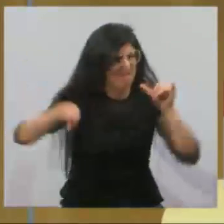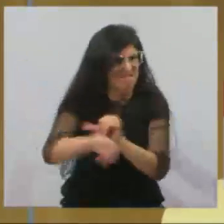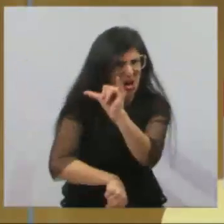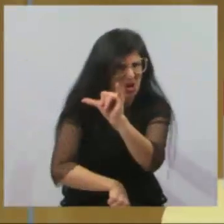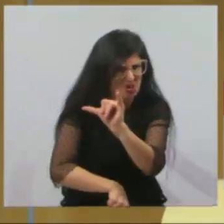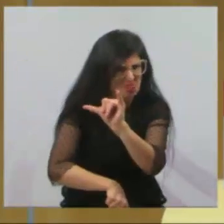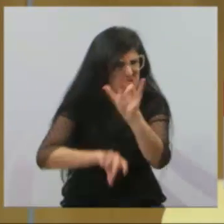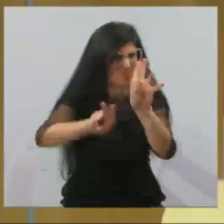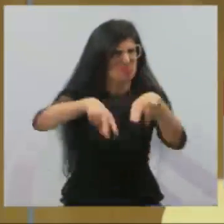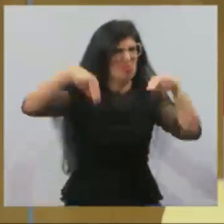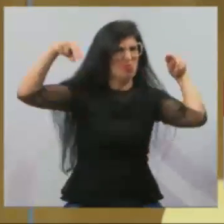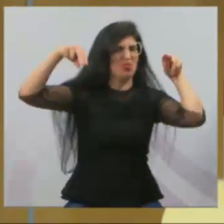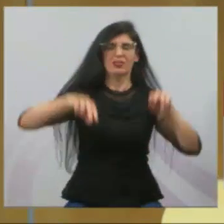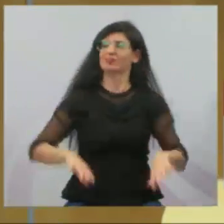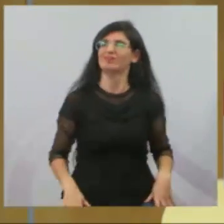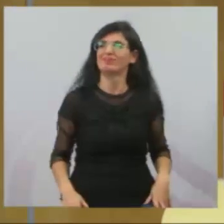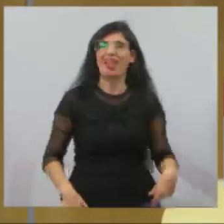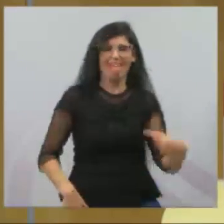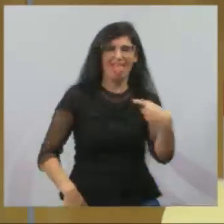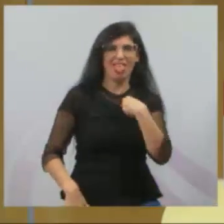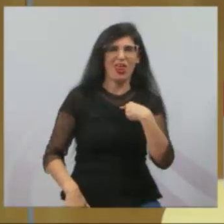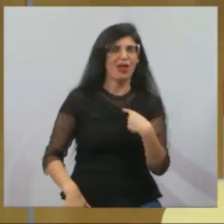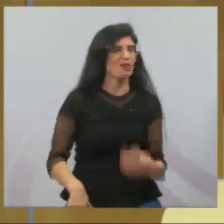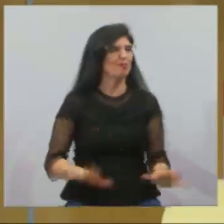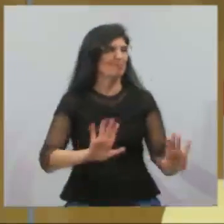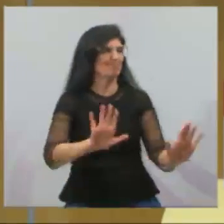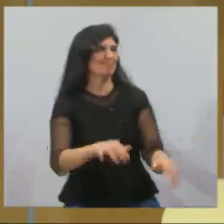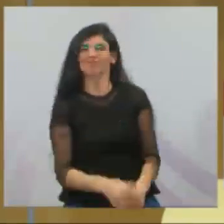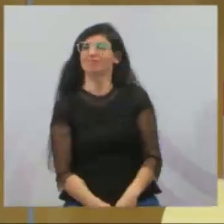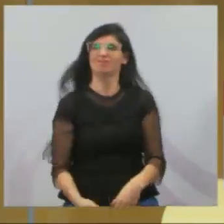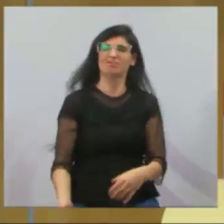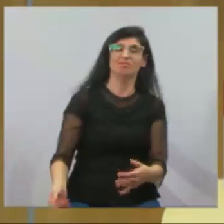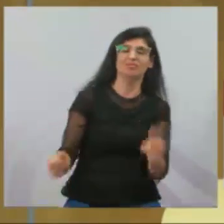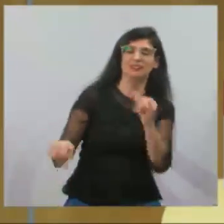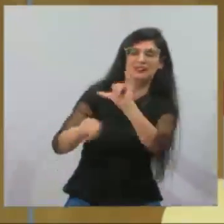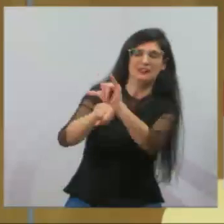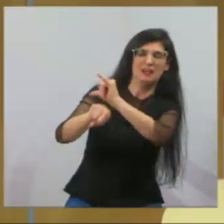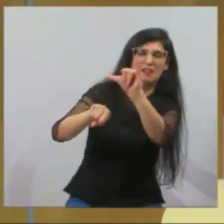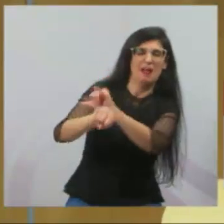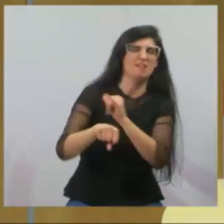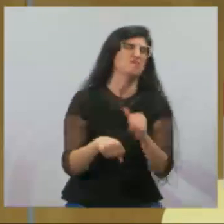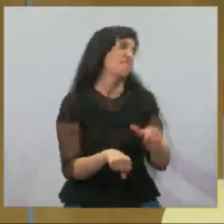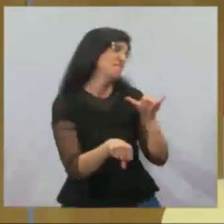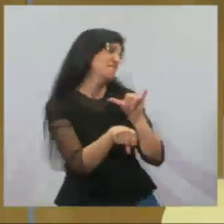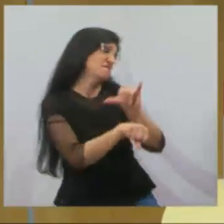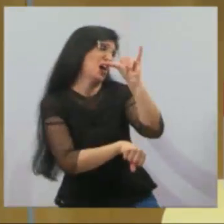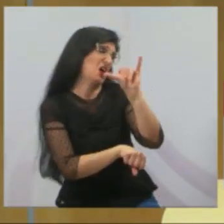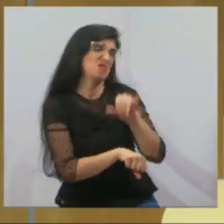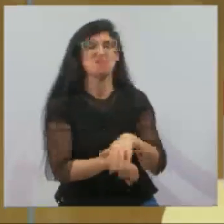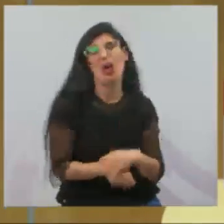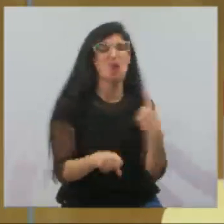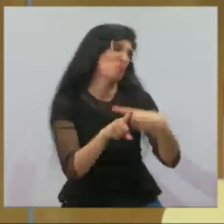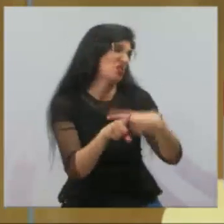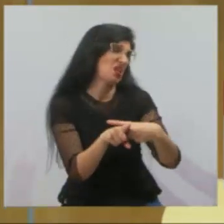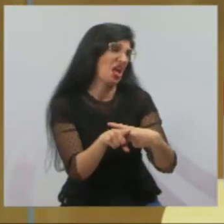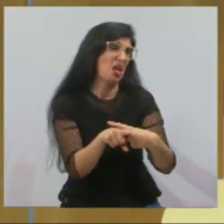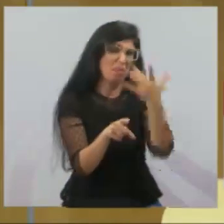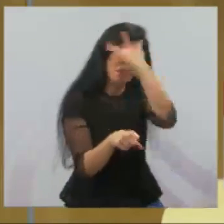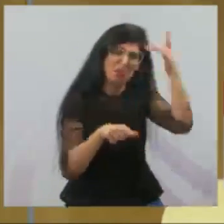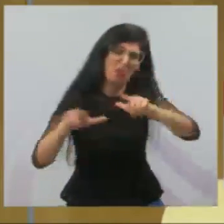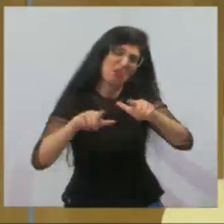dessa votação, mas esse não é o meu perfil, porque eu voto, o trabalho que eu faço aqui, Arilda, porque eu